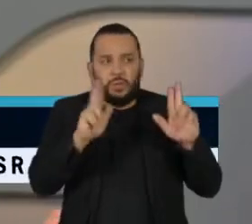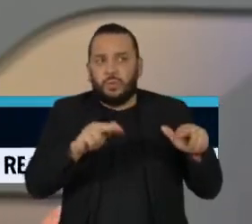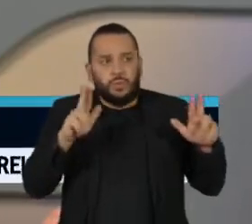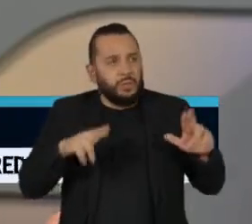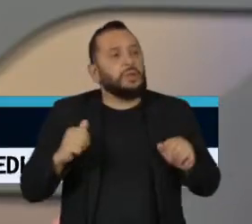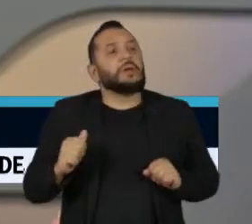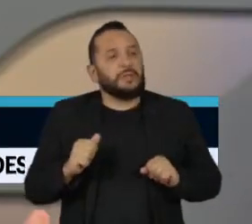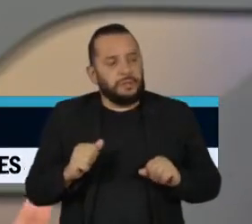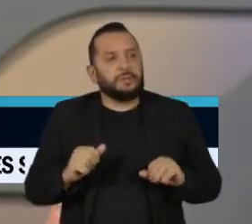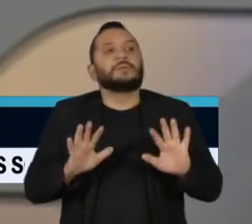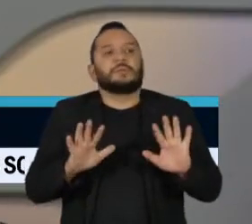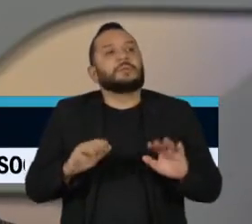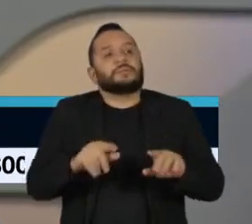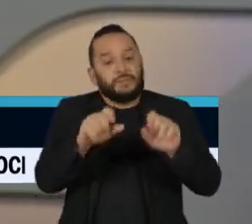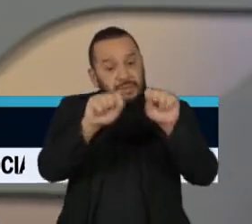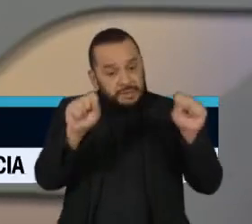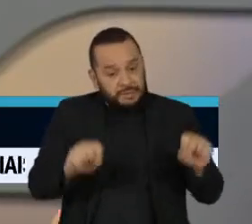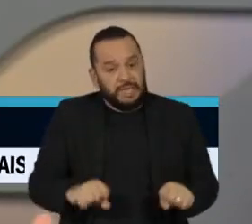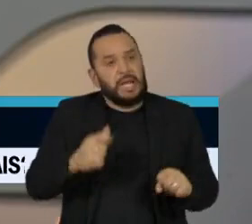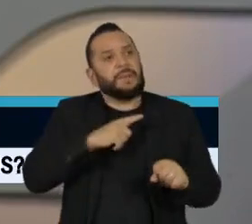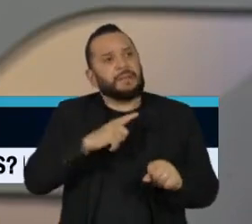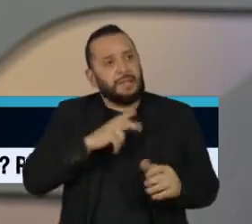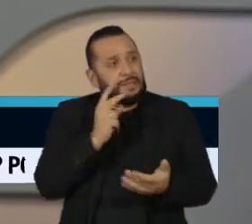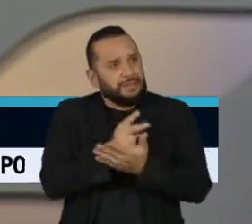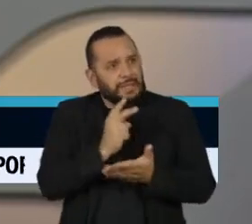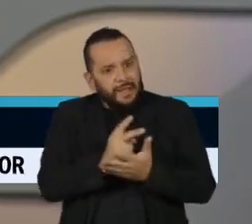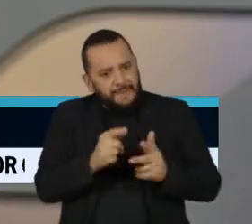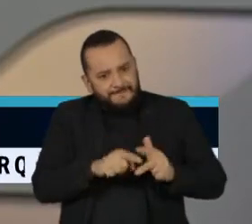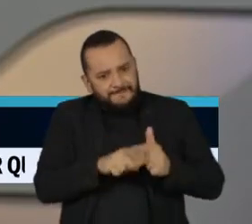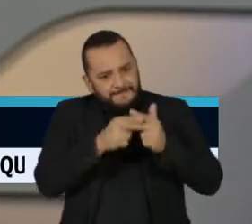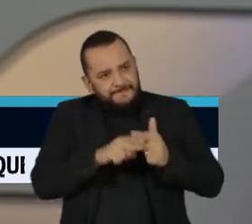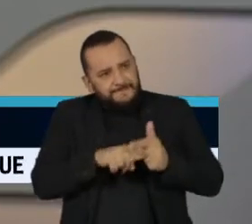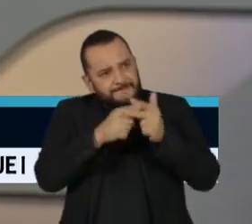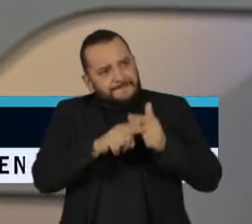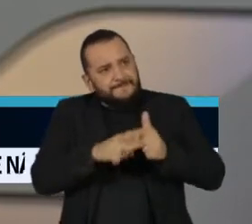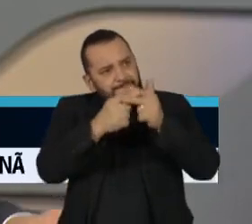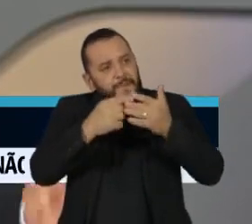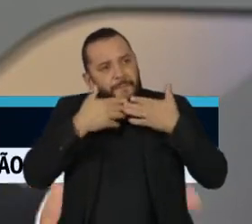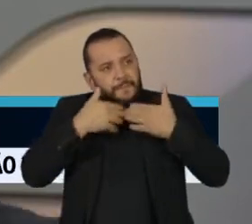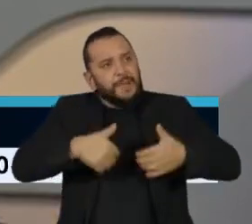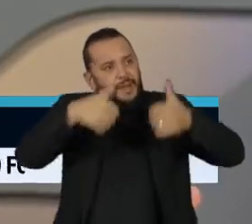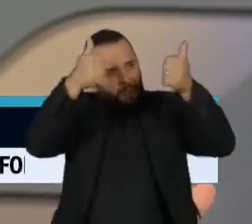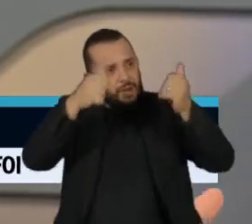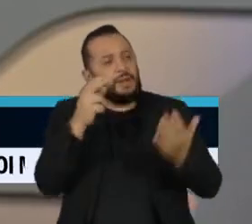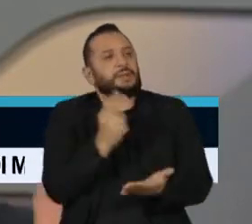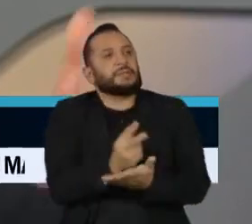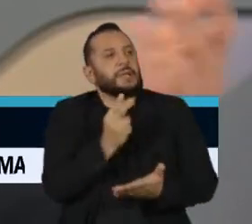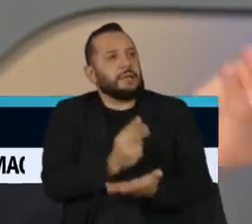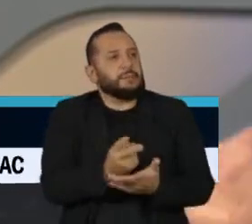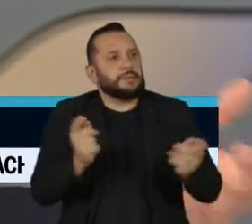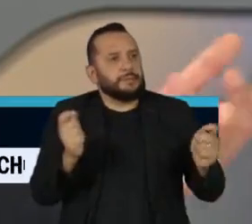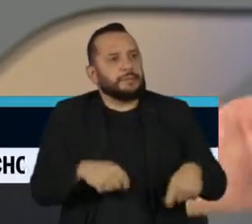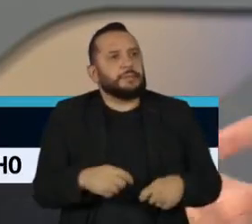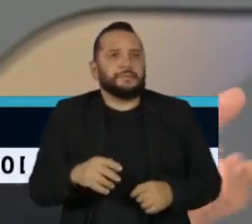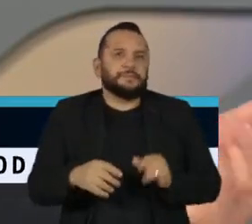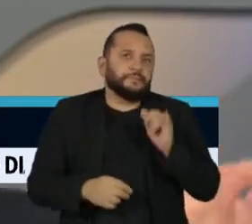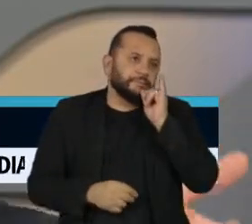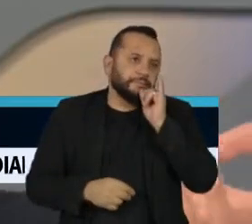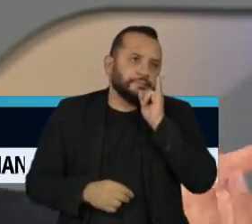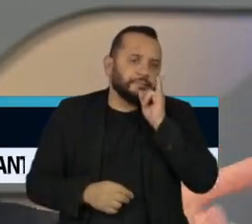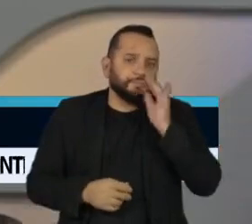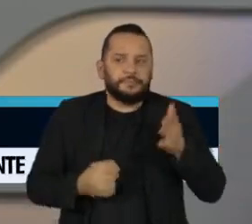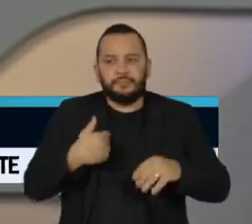pode ser aperfeiçoado. Do ponto de vista de tecnologia, sempre você pode melhorar. Você pode, por exemplo, uma coisa que